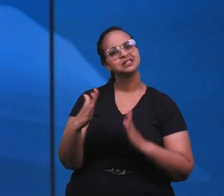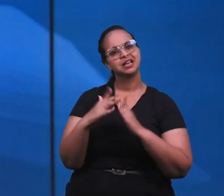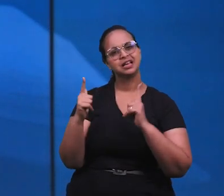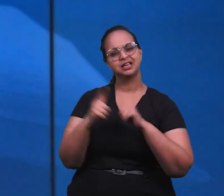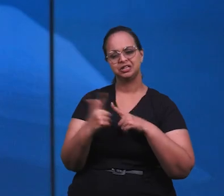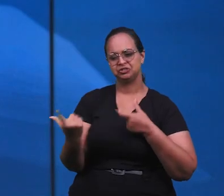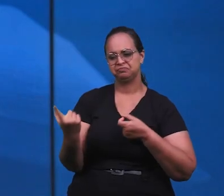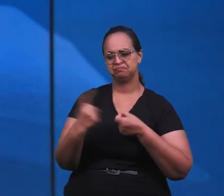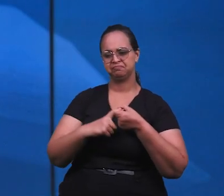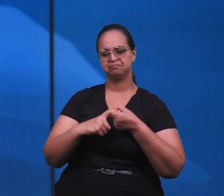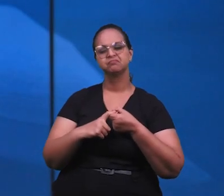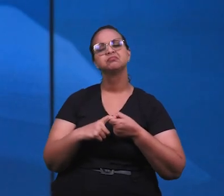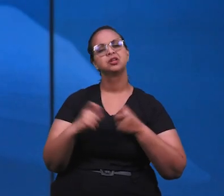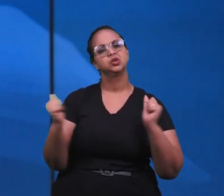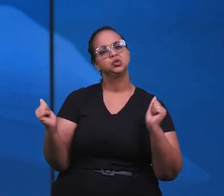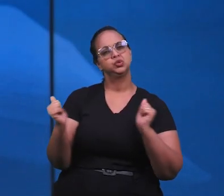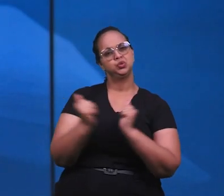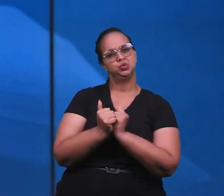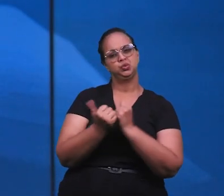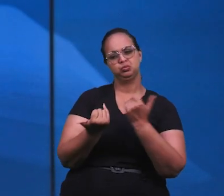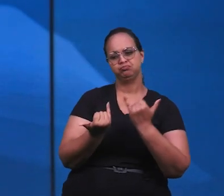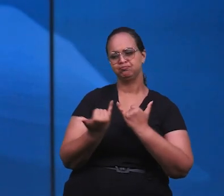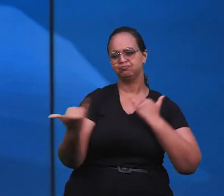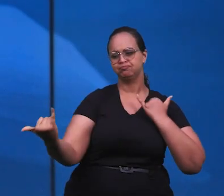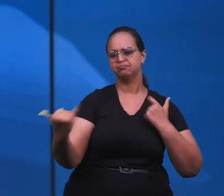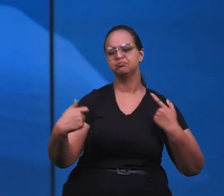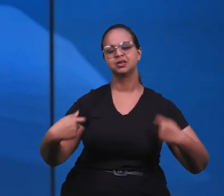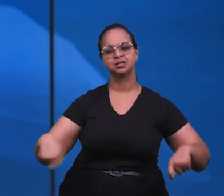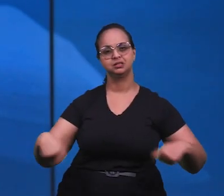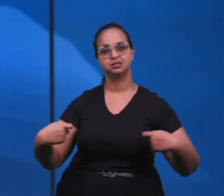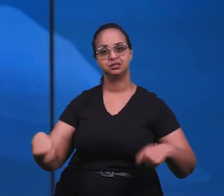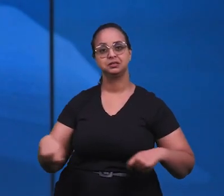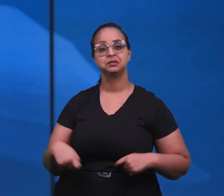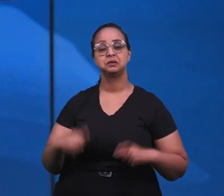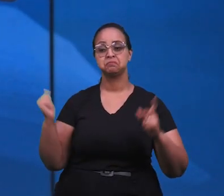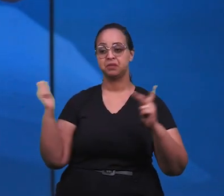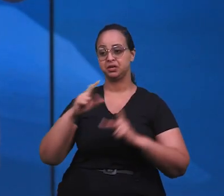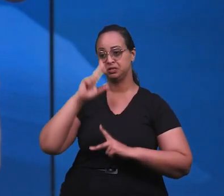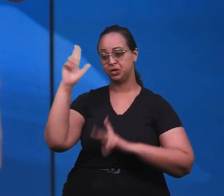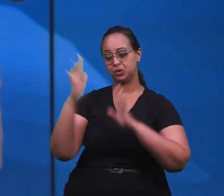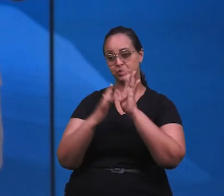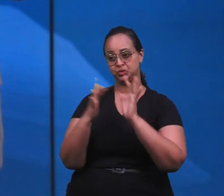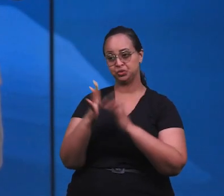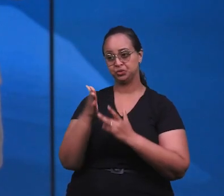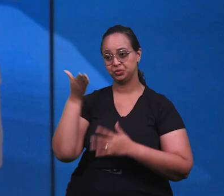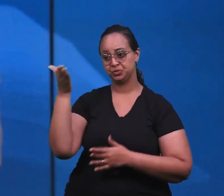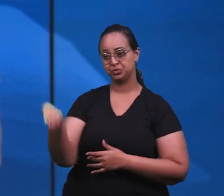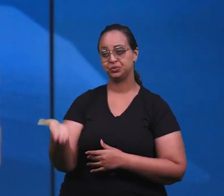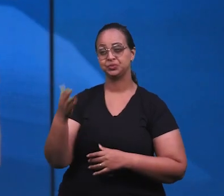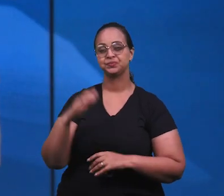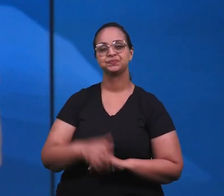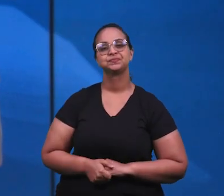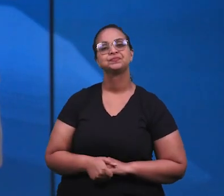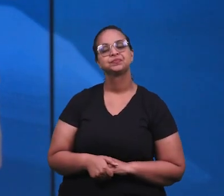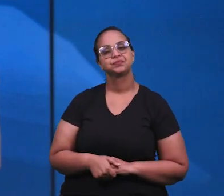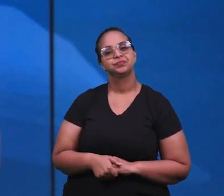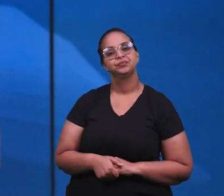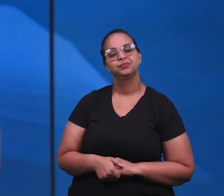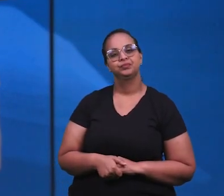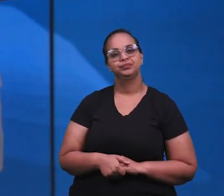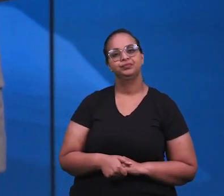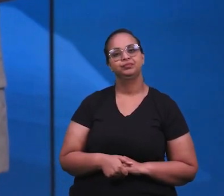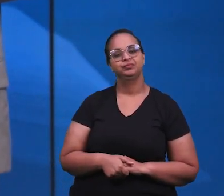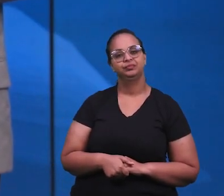ligada a nós, ali um pastor em comunhão conosco, isso é uma grande bênção. Irmã Natasha, a paz do Senhor, a irmã vai falar em língua russa,